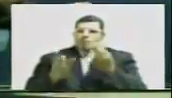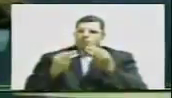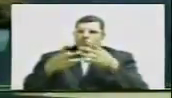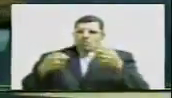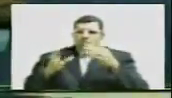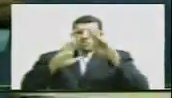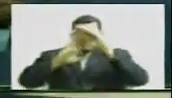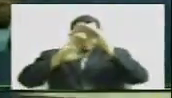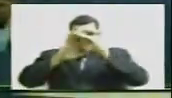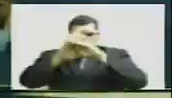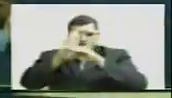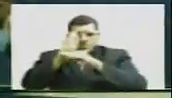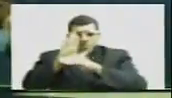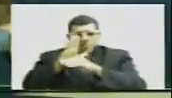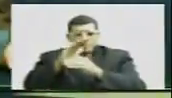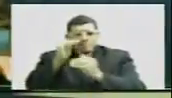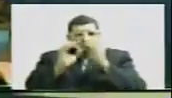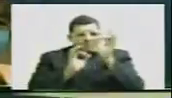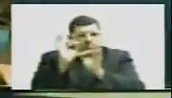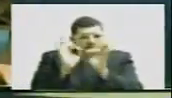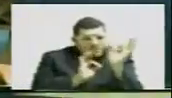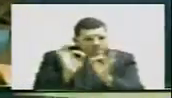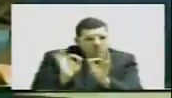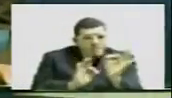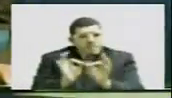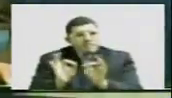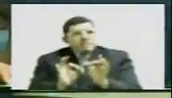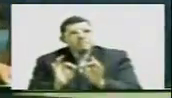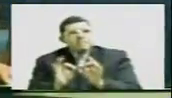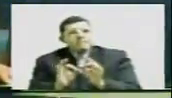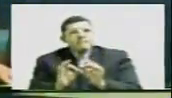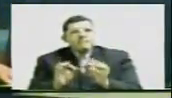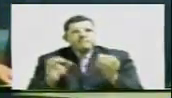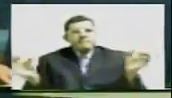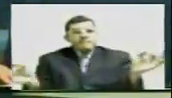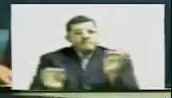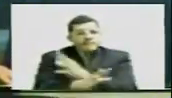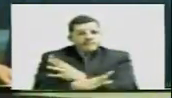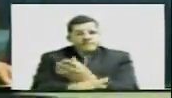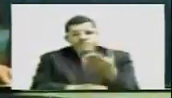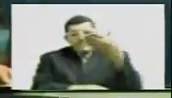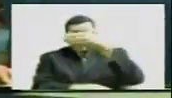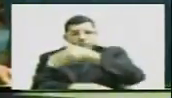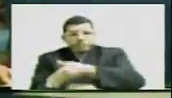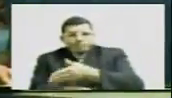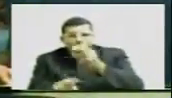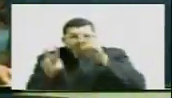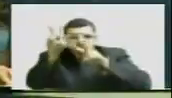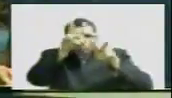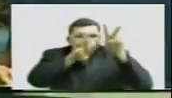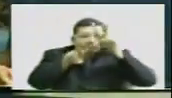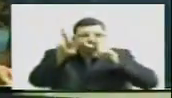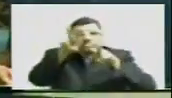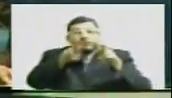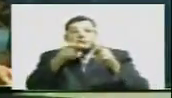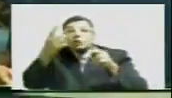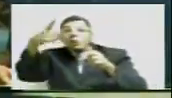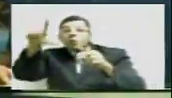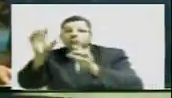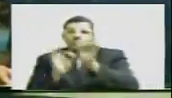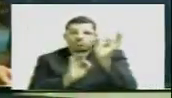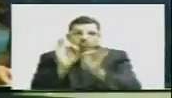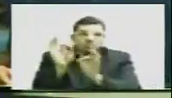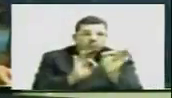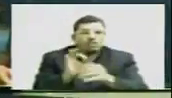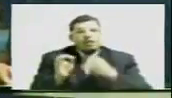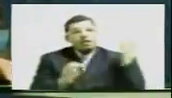de emendas nesse projeto e acaba por inviabilizar o outro